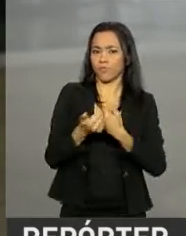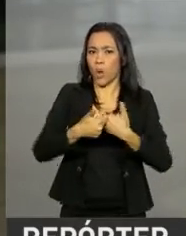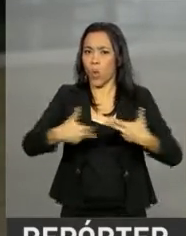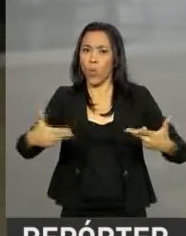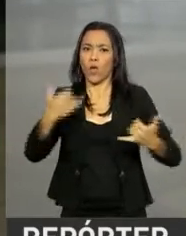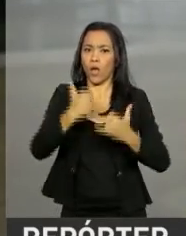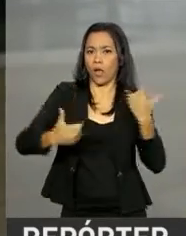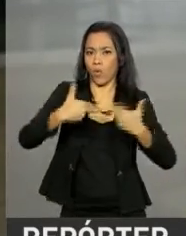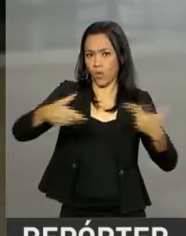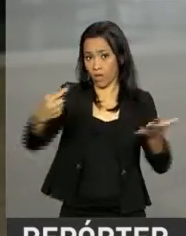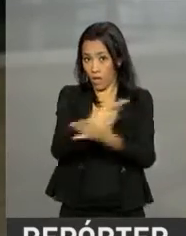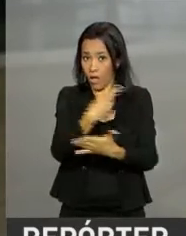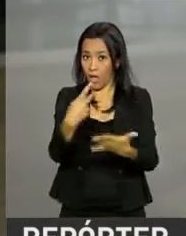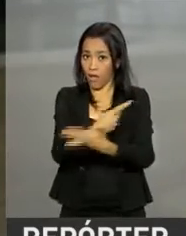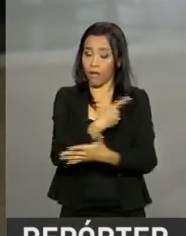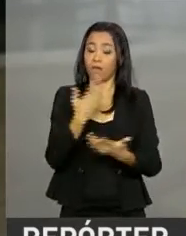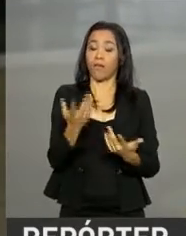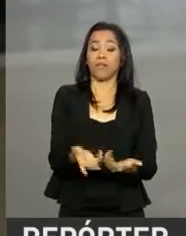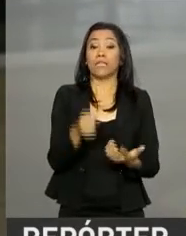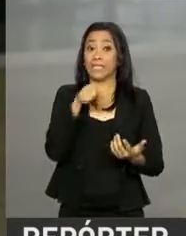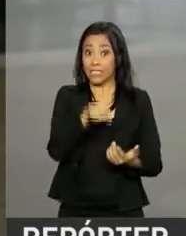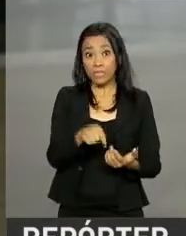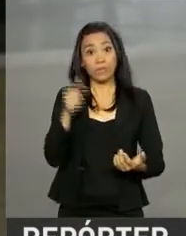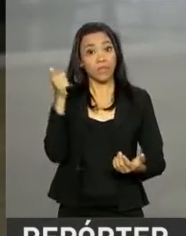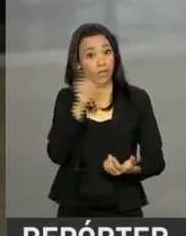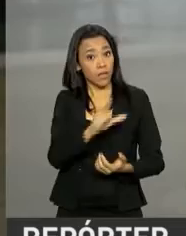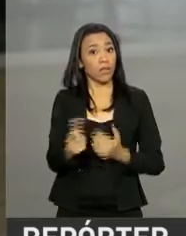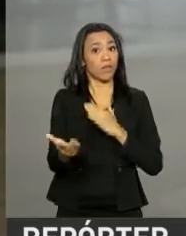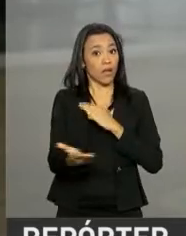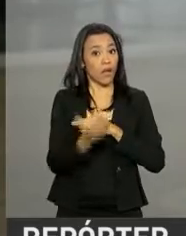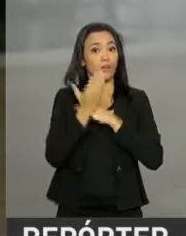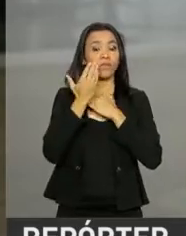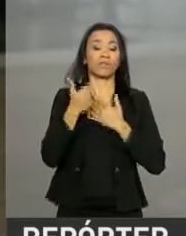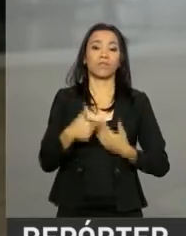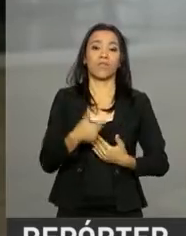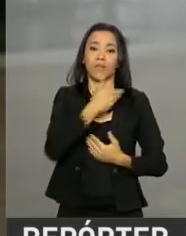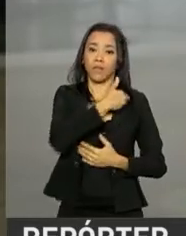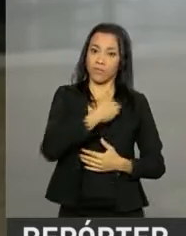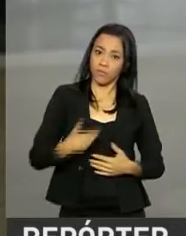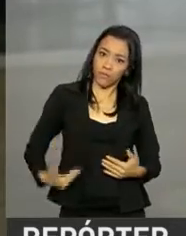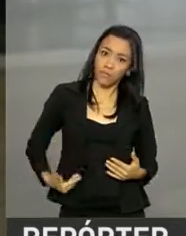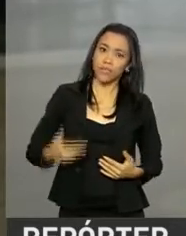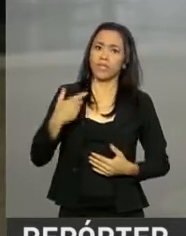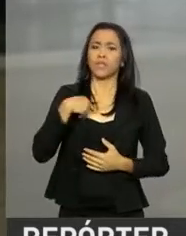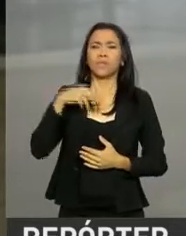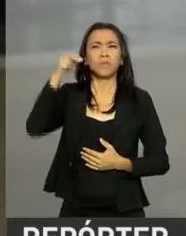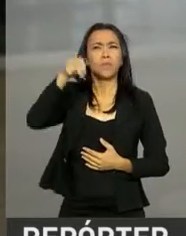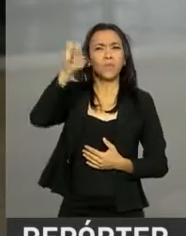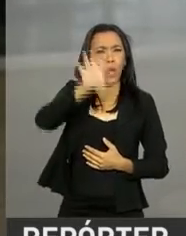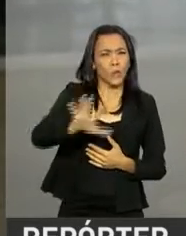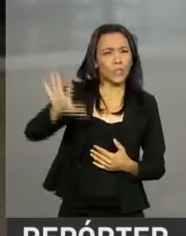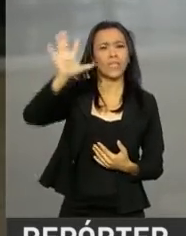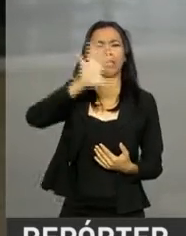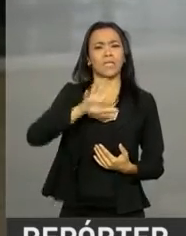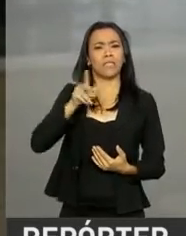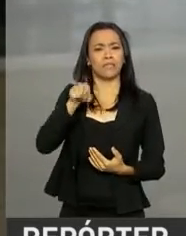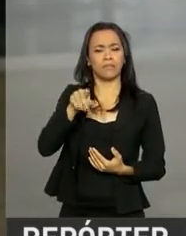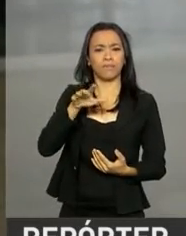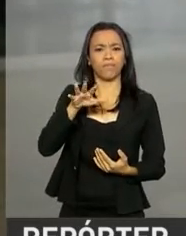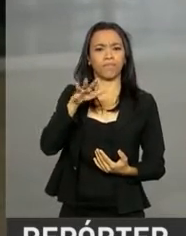do programa e essa revisão já tem dado resultados em toda a região nordeste só nesse mês de